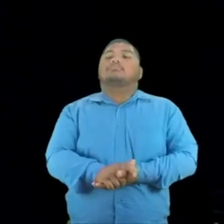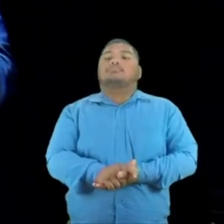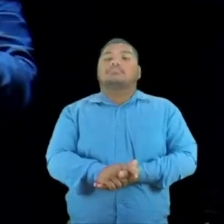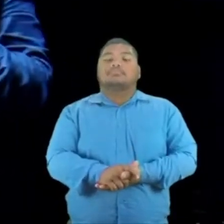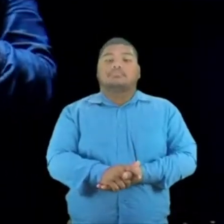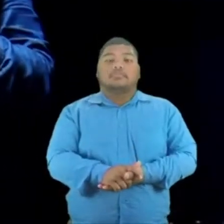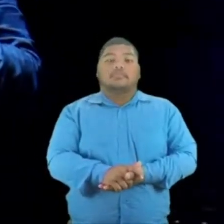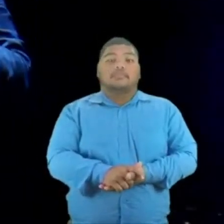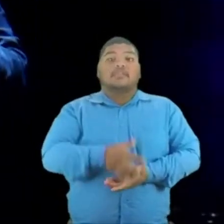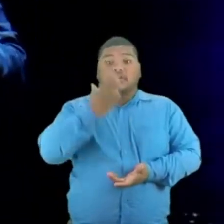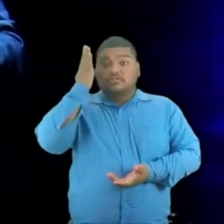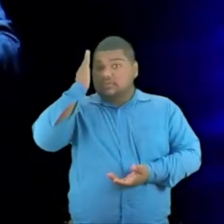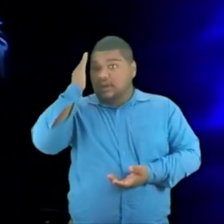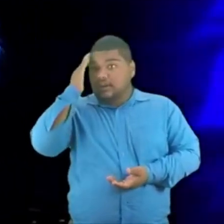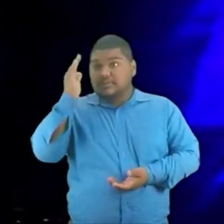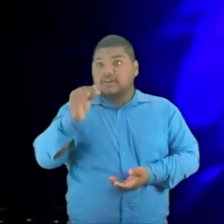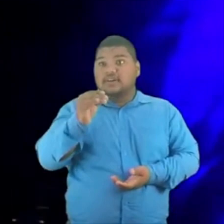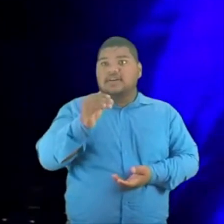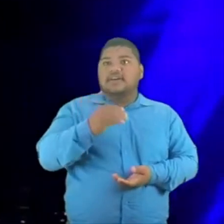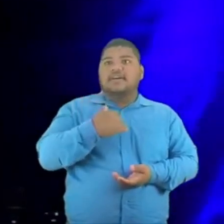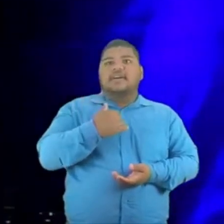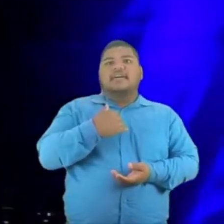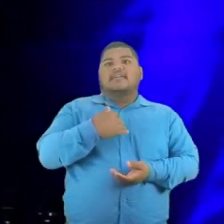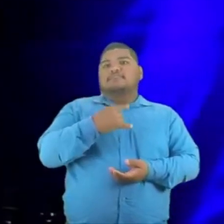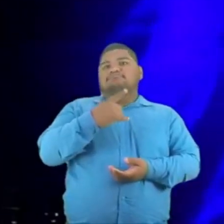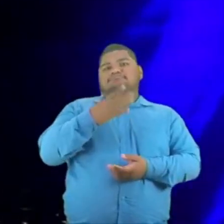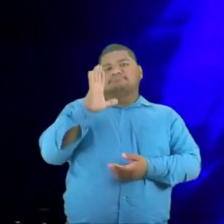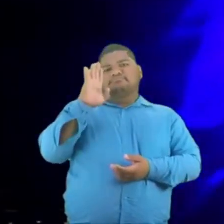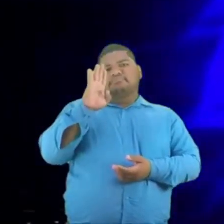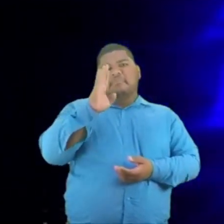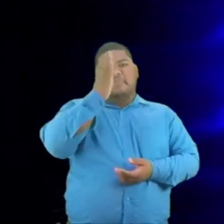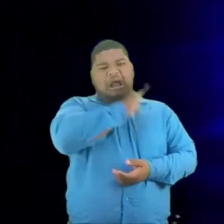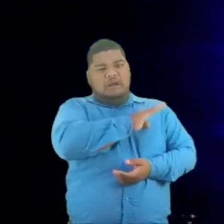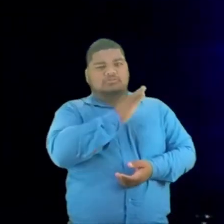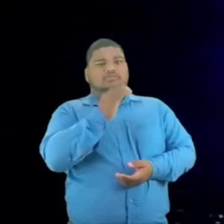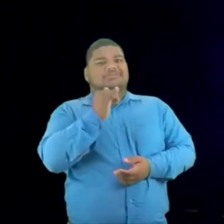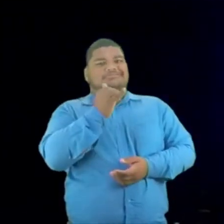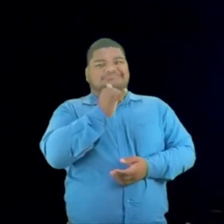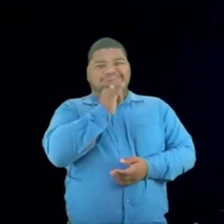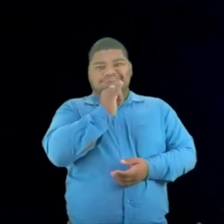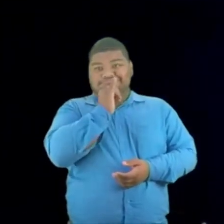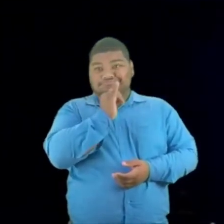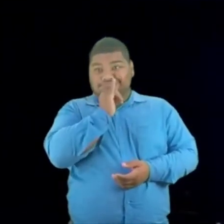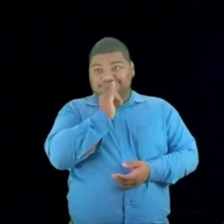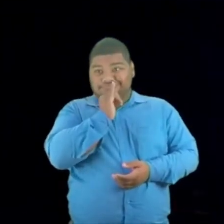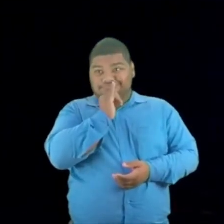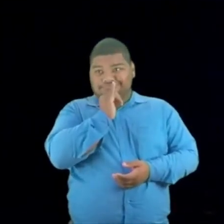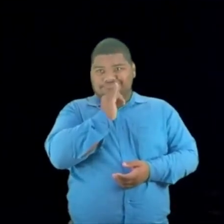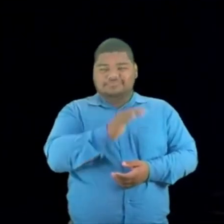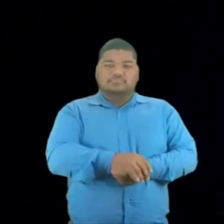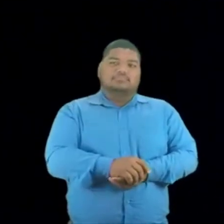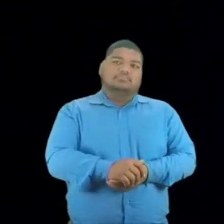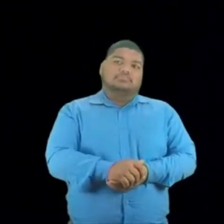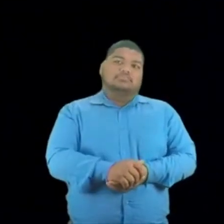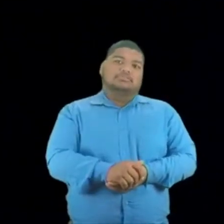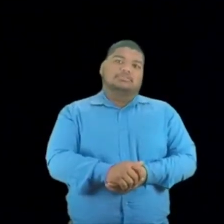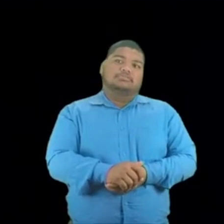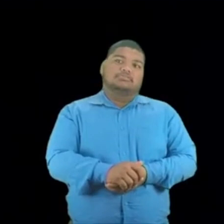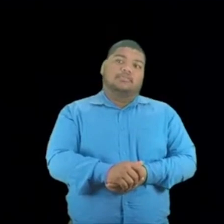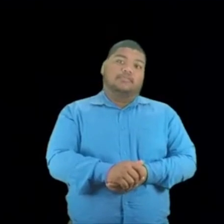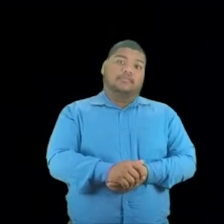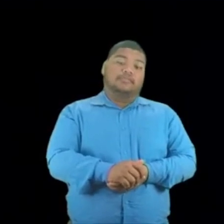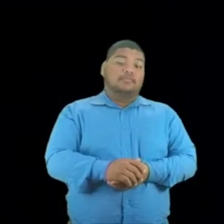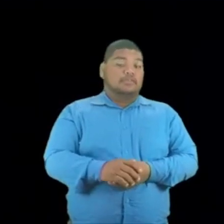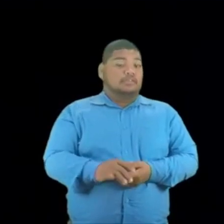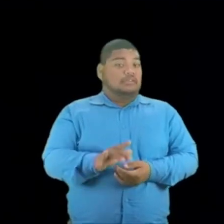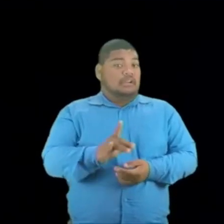E sabe, esse negócio. Eu vi um mau exemplo. Eu acho... Ela é líder, né? Devia dar